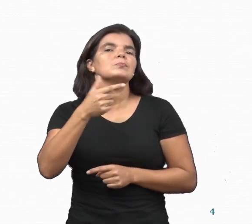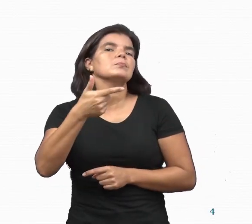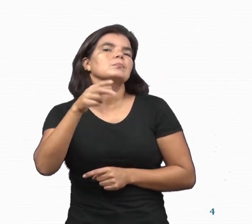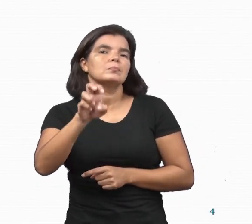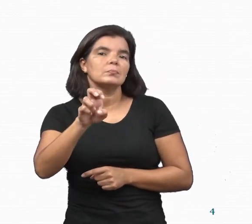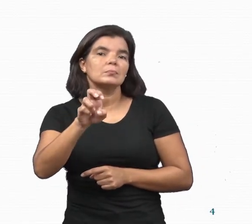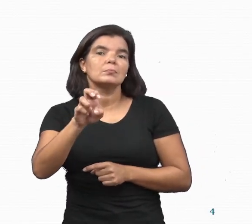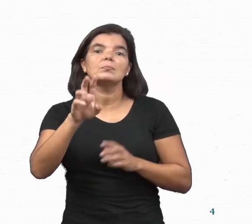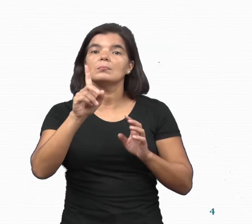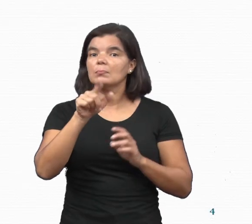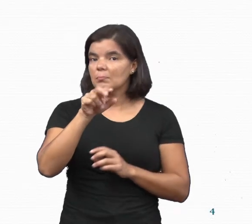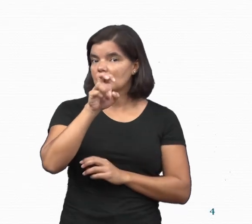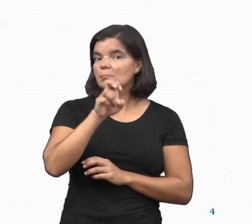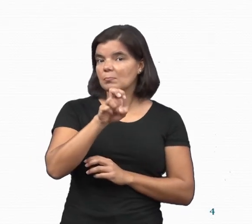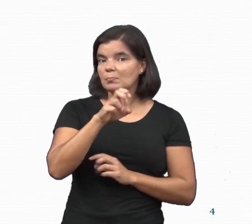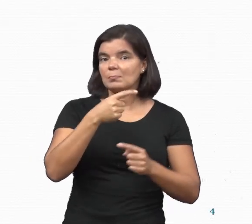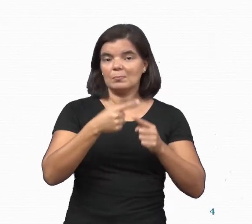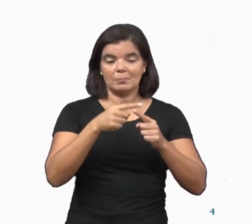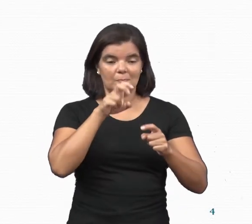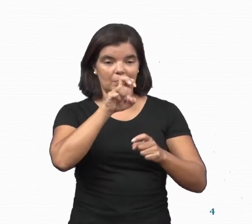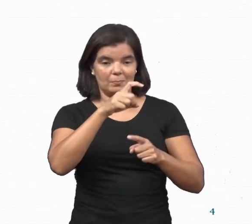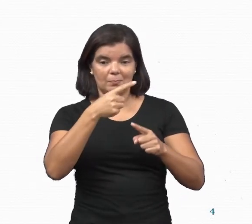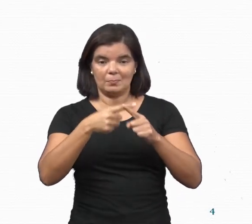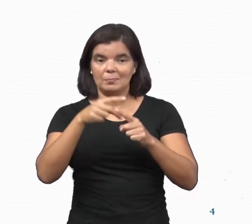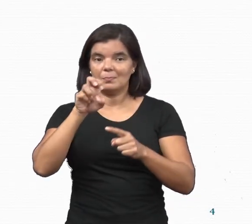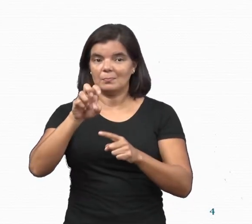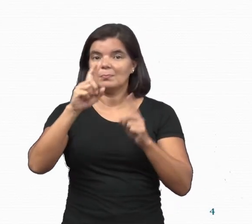O 5, porque 5 vezes 5 é 25.